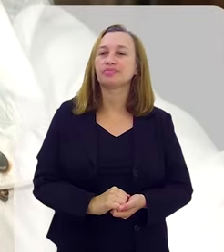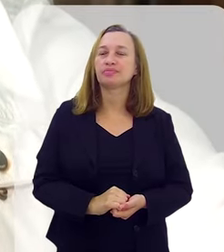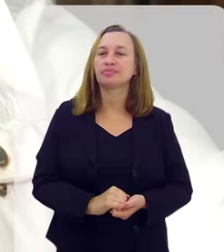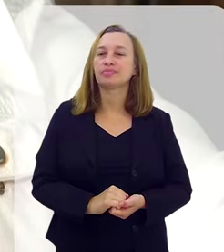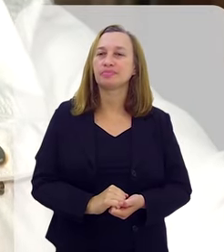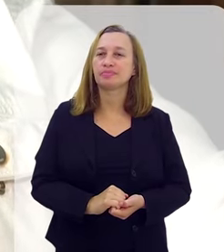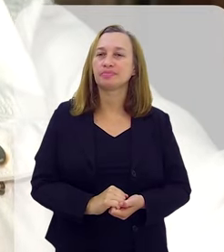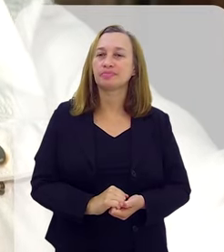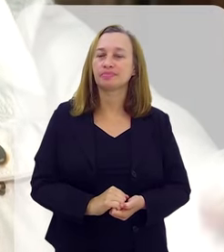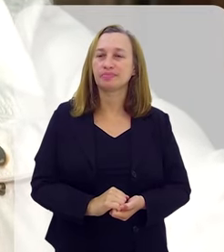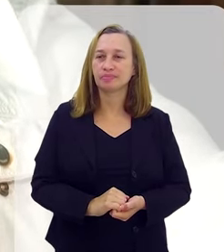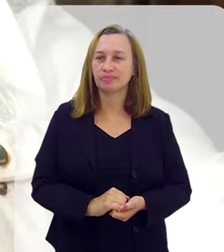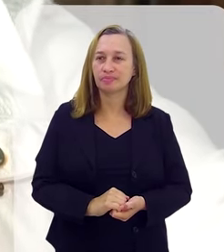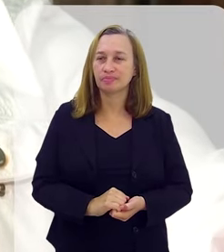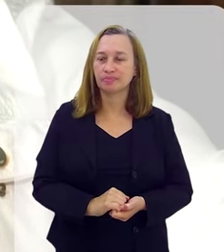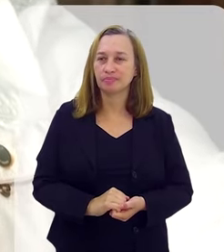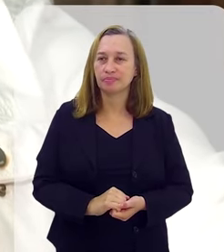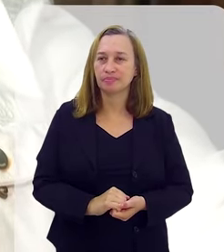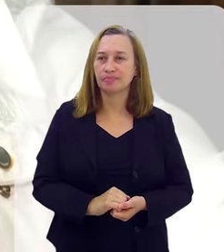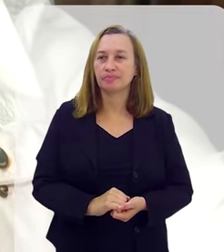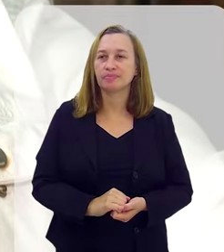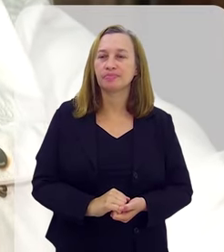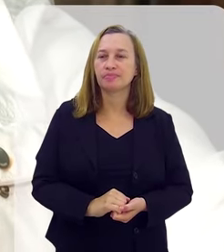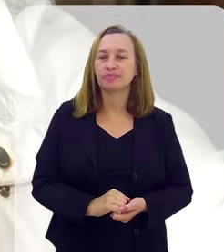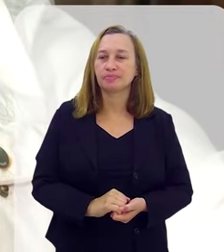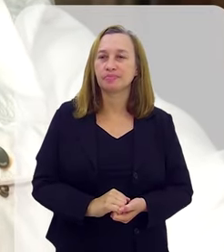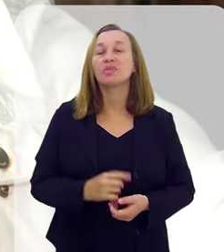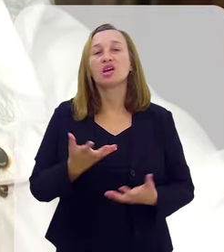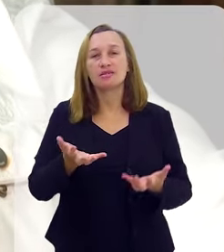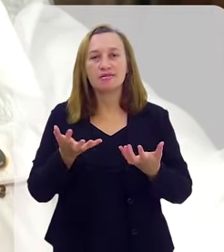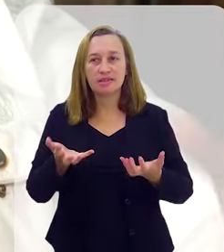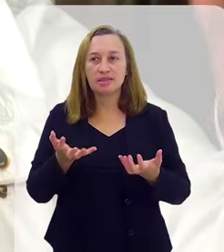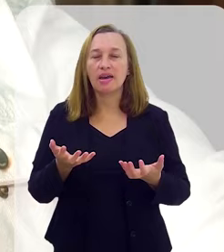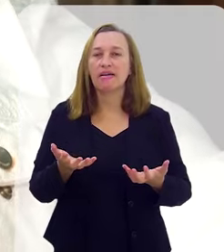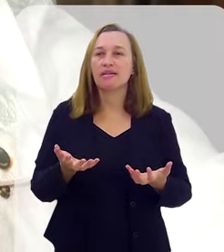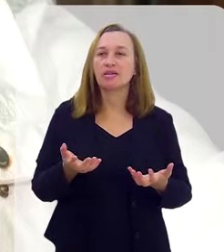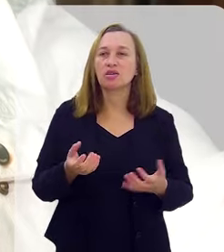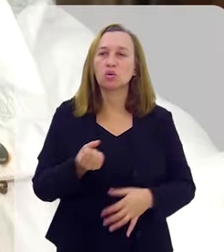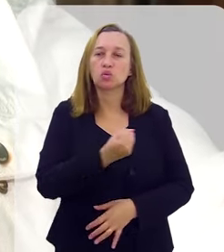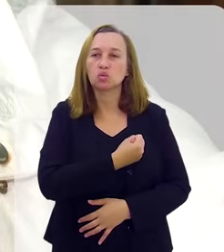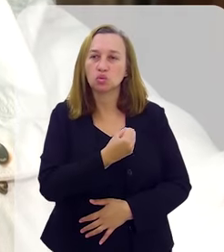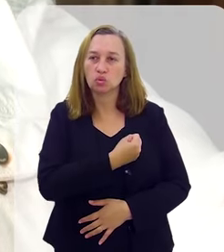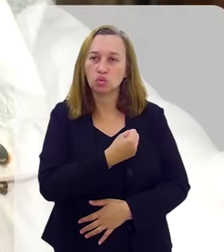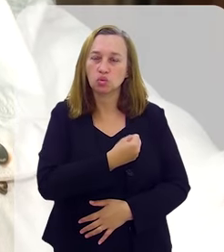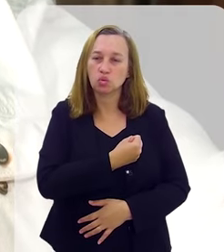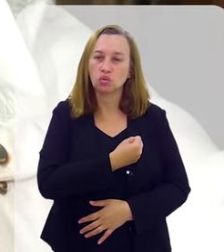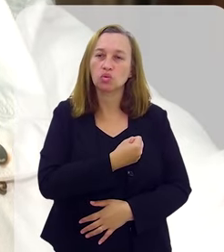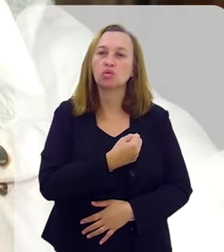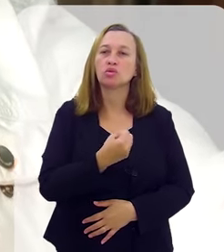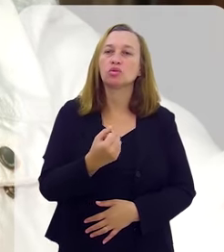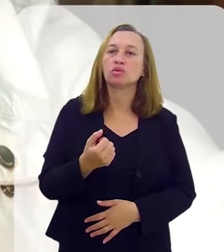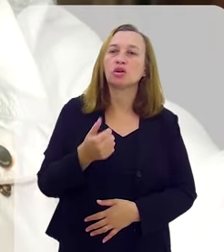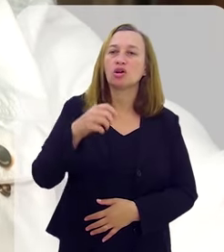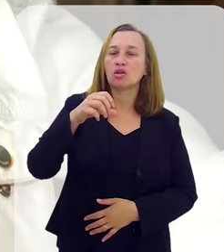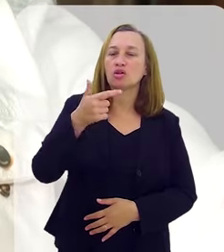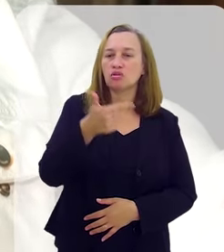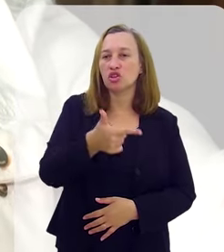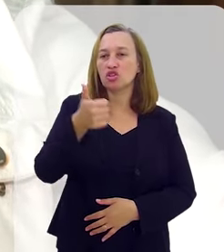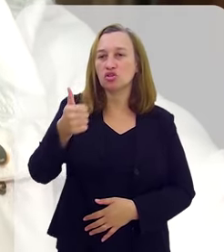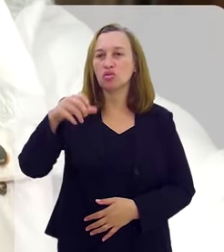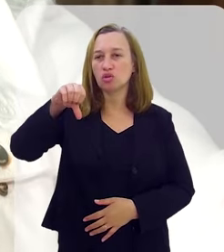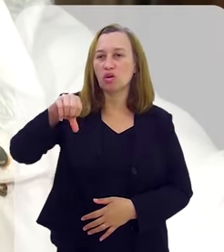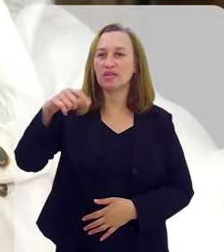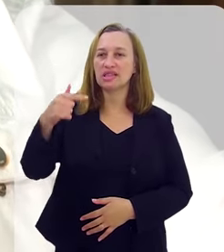H-I-A-G-O-K-L-E-Y-T-O-N. Então, me encontrem lá, arroba Iago Cleiton, vocês vão me encontrar. Se vocês quiserem, é o meu número de contato. Entrar em contato